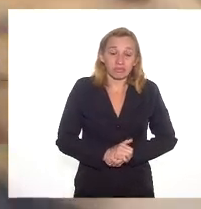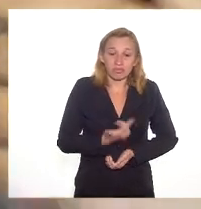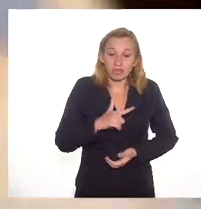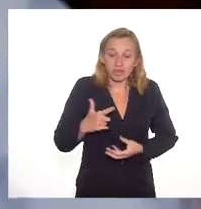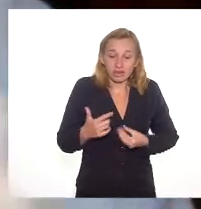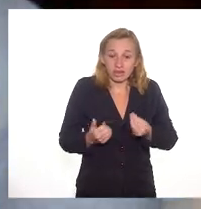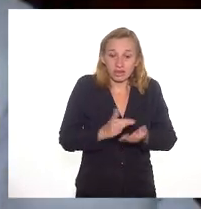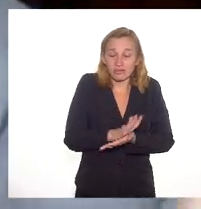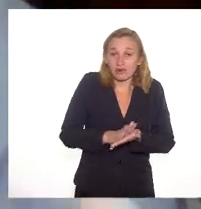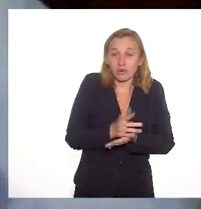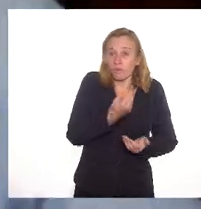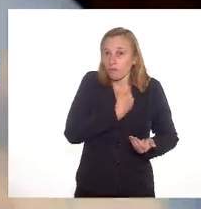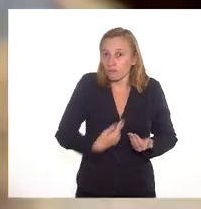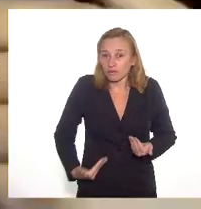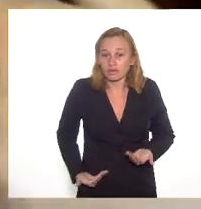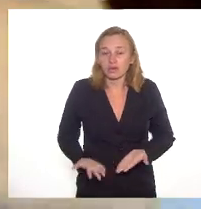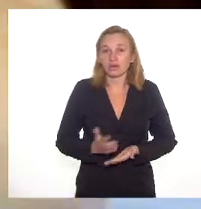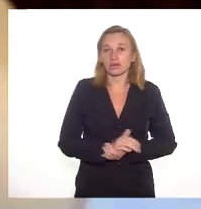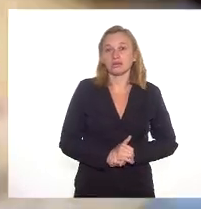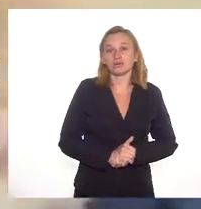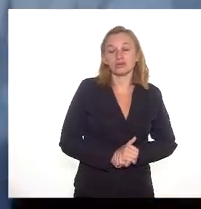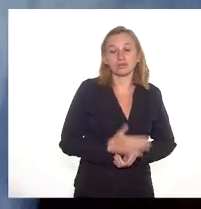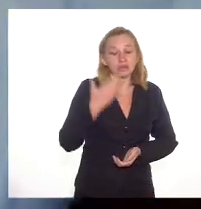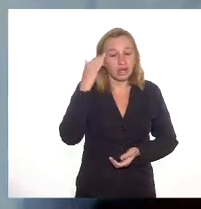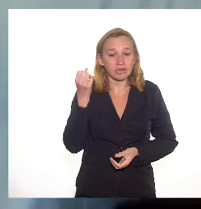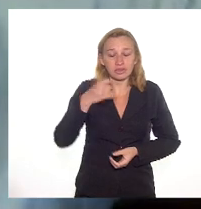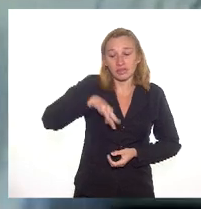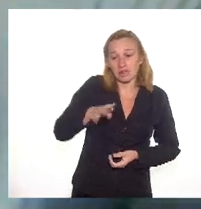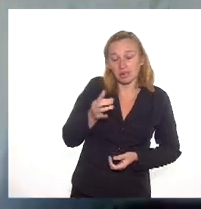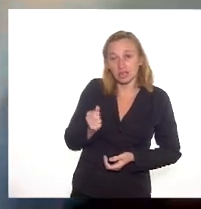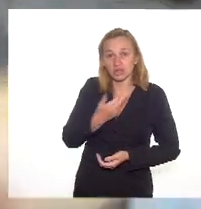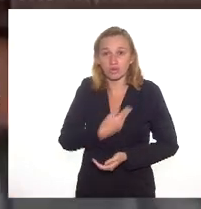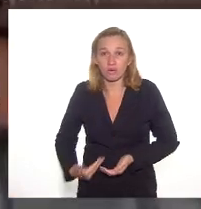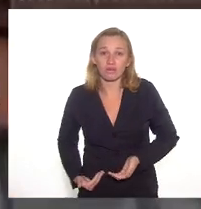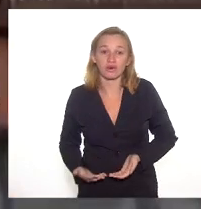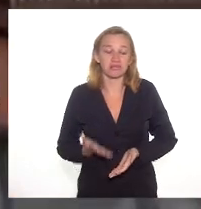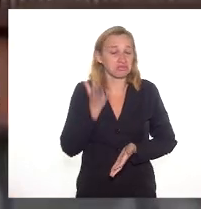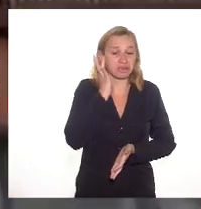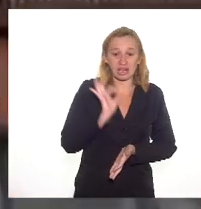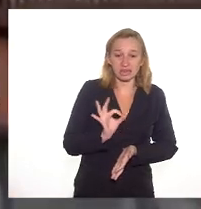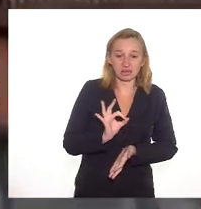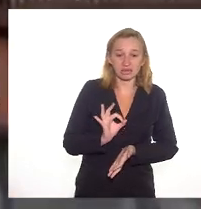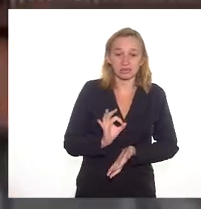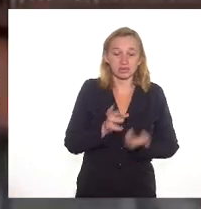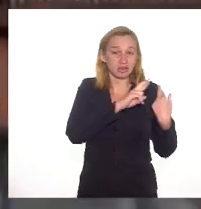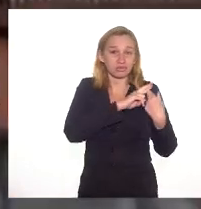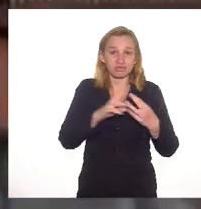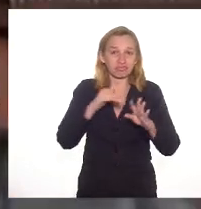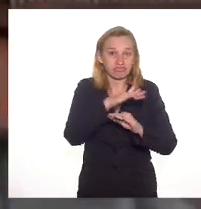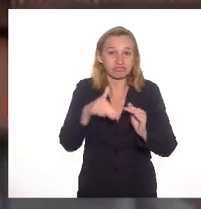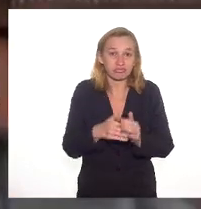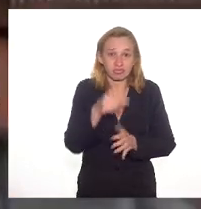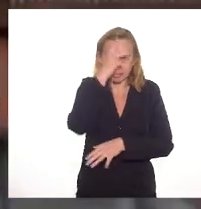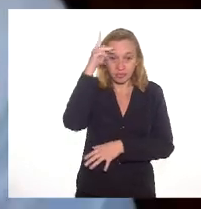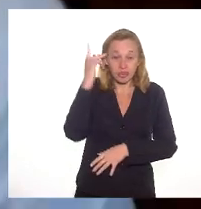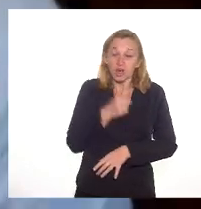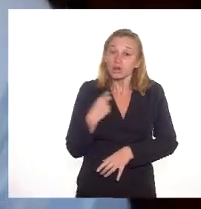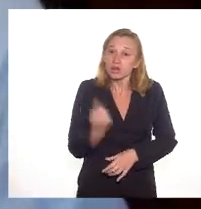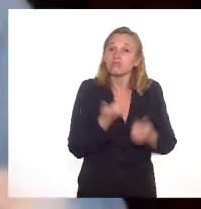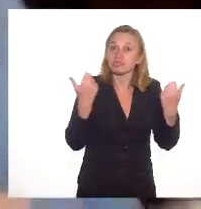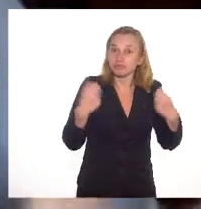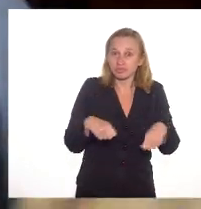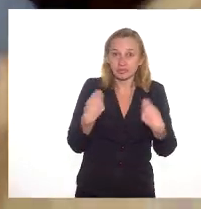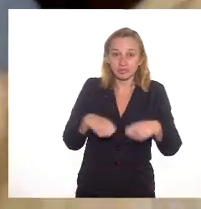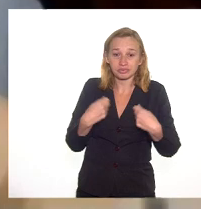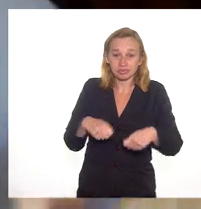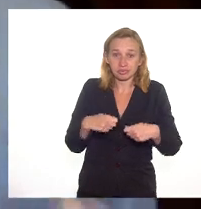ver com o governo, com ser ministra do governo. Nada, isso é a responsabilidade de todo mundo. Nós